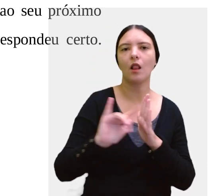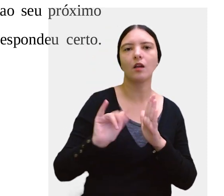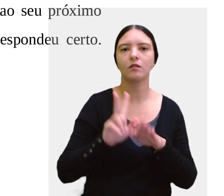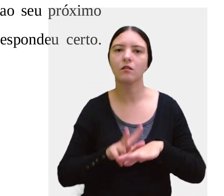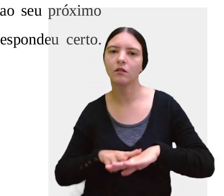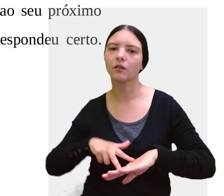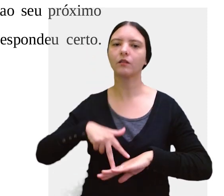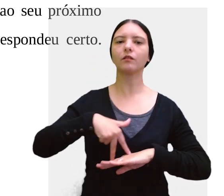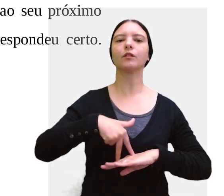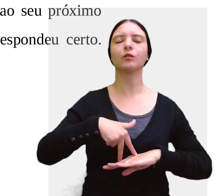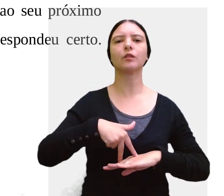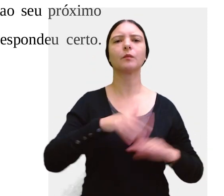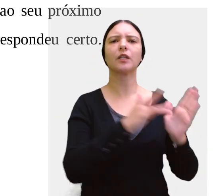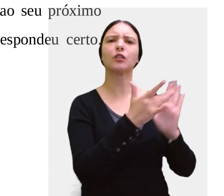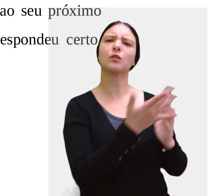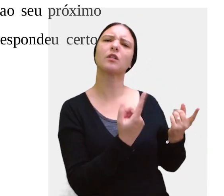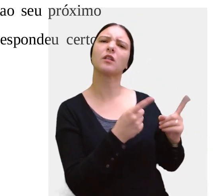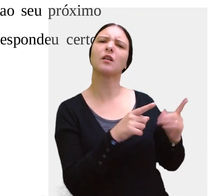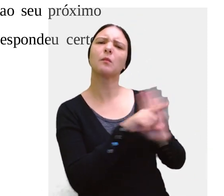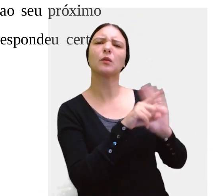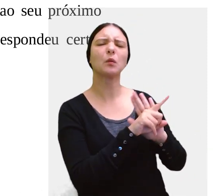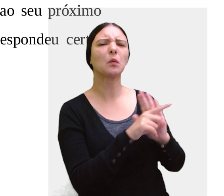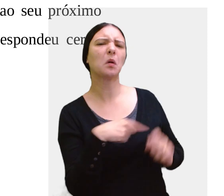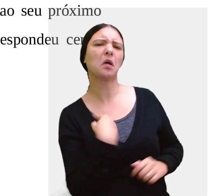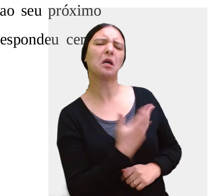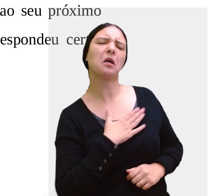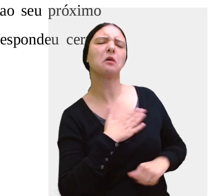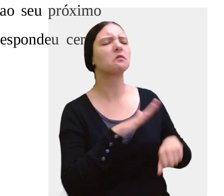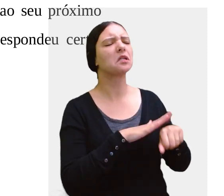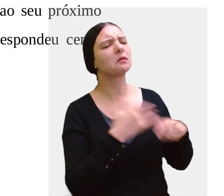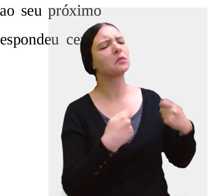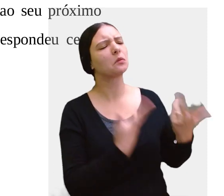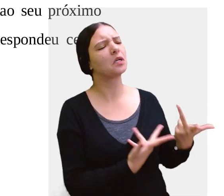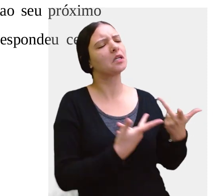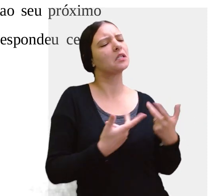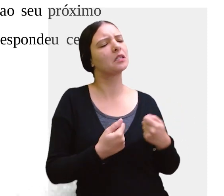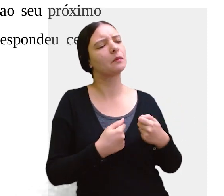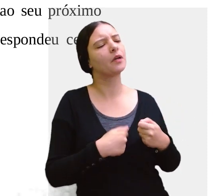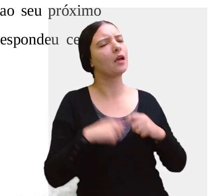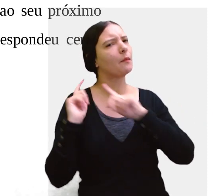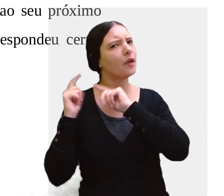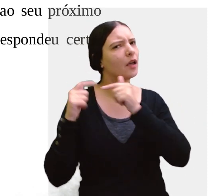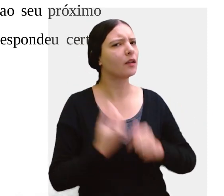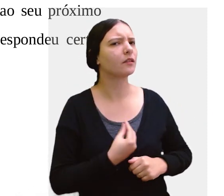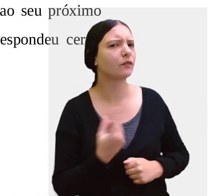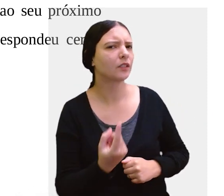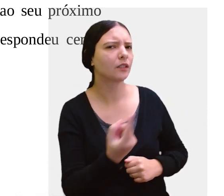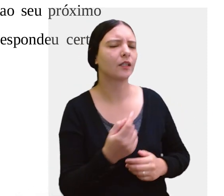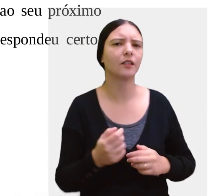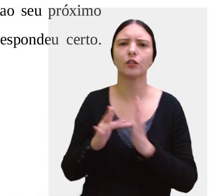levantou e, para tentar Jesus, perguntou: Mestre, o que devo fazer para receber em herança a vida eterna?